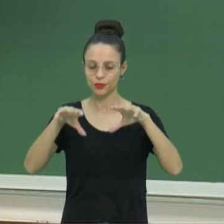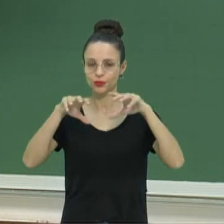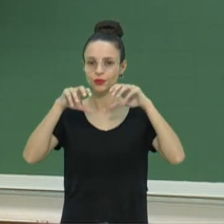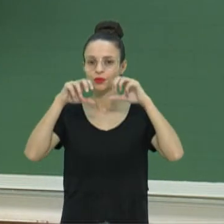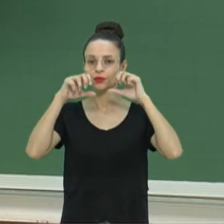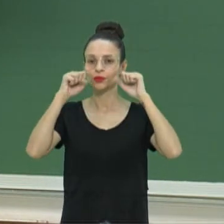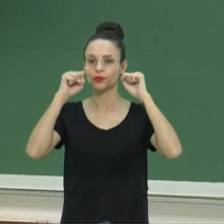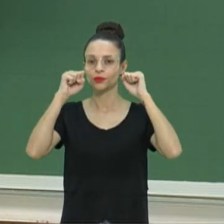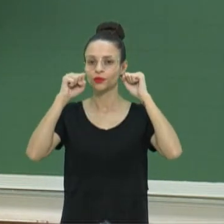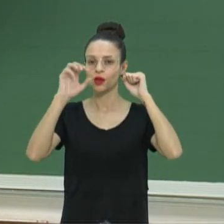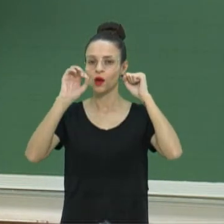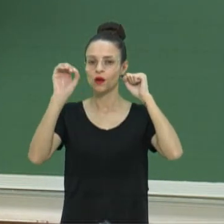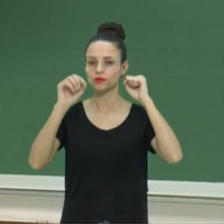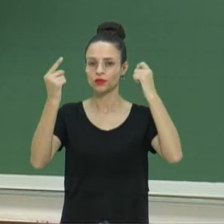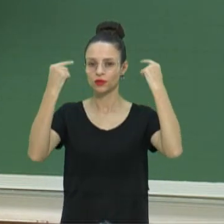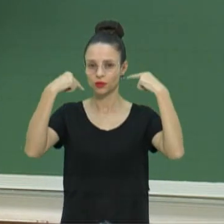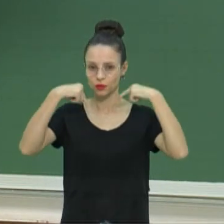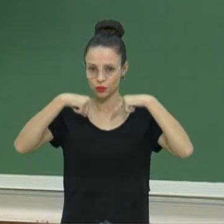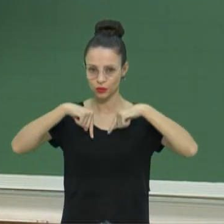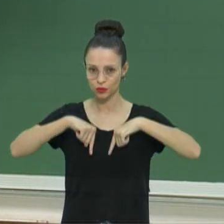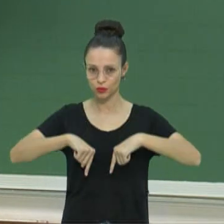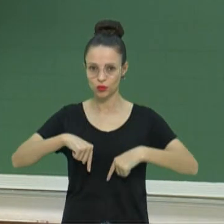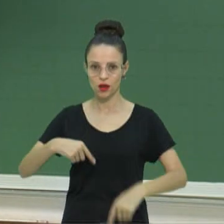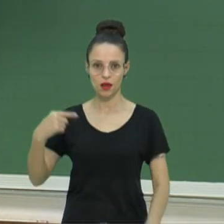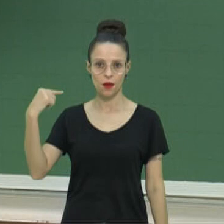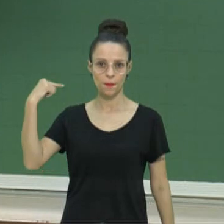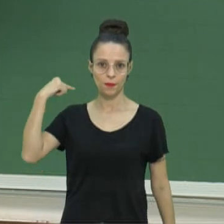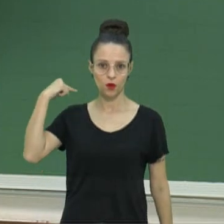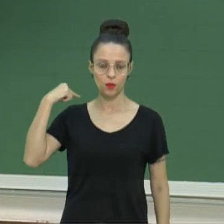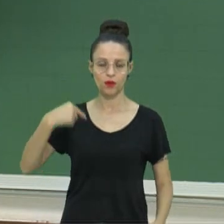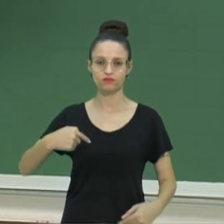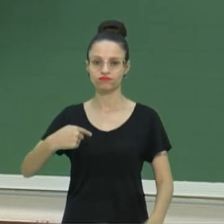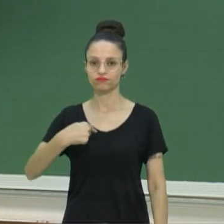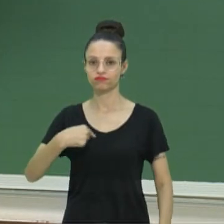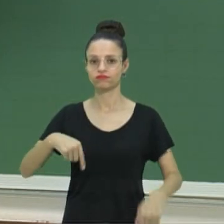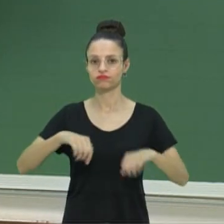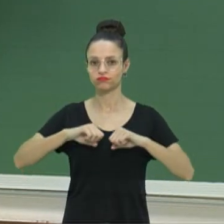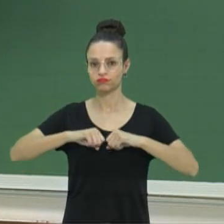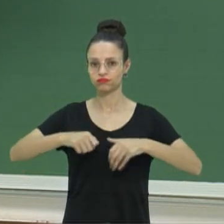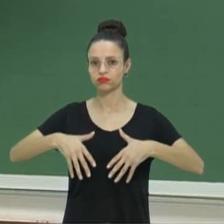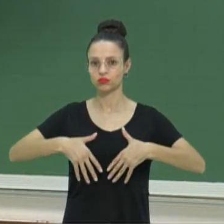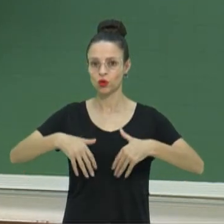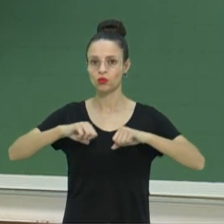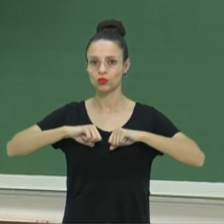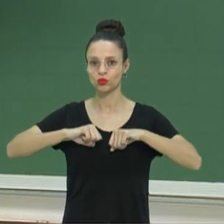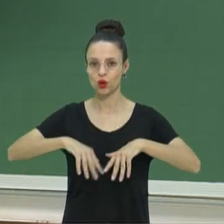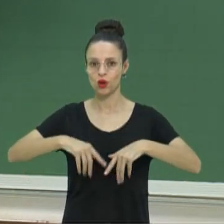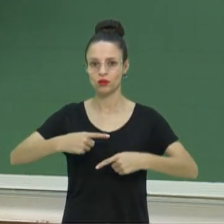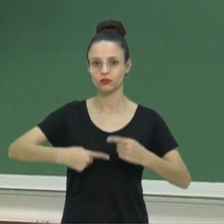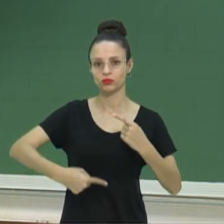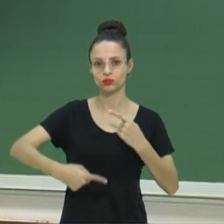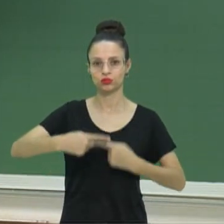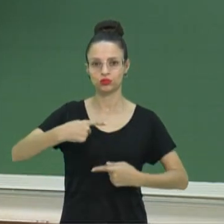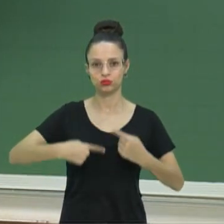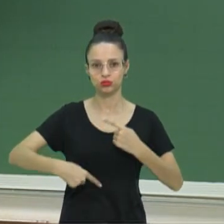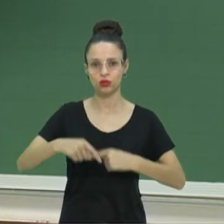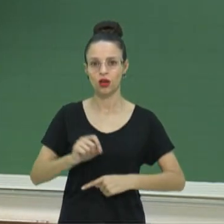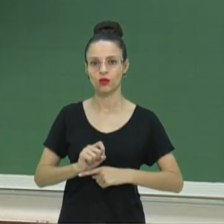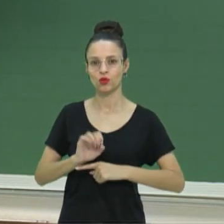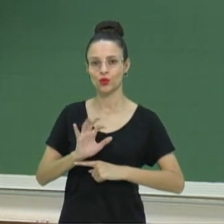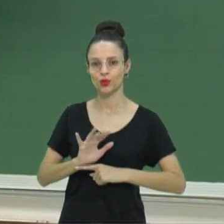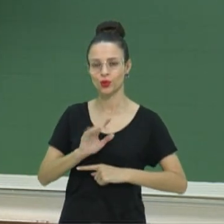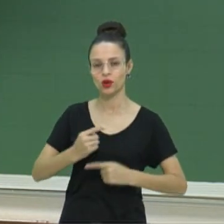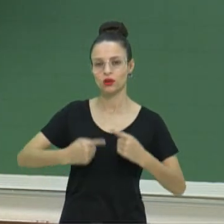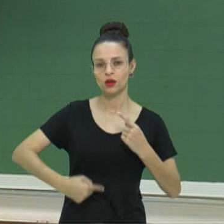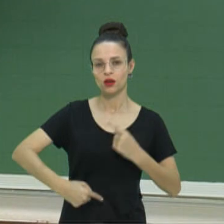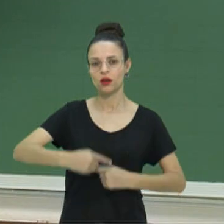corpo, levamos oxigênio até os pulmões, e ali dentro dos pulmões há essa troca gasosa, né? Havendo essa